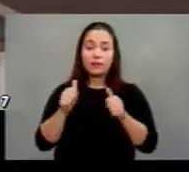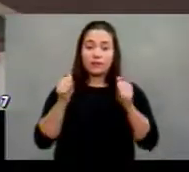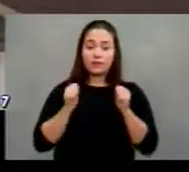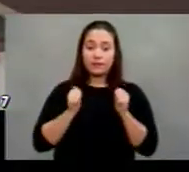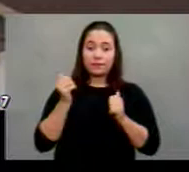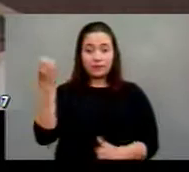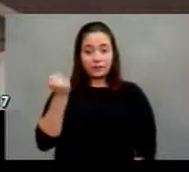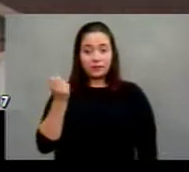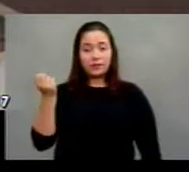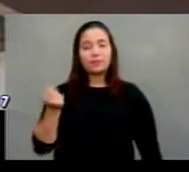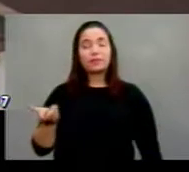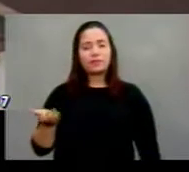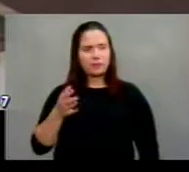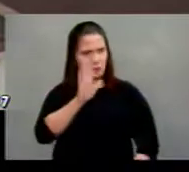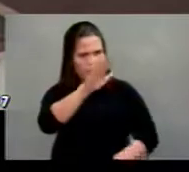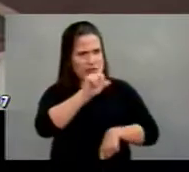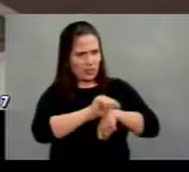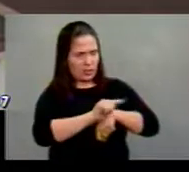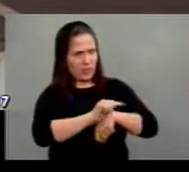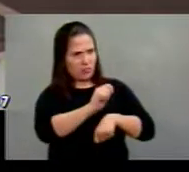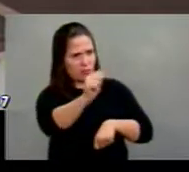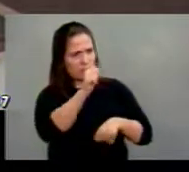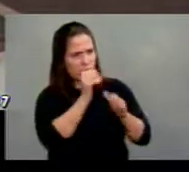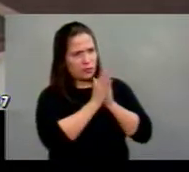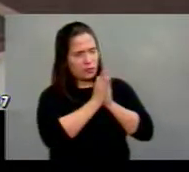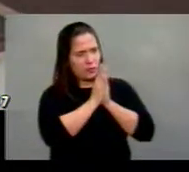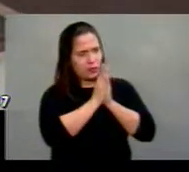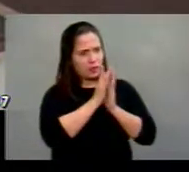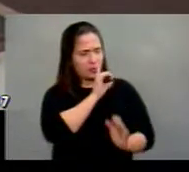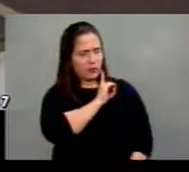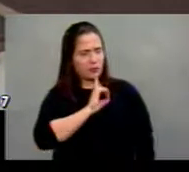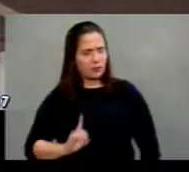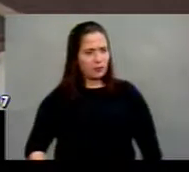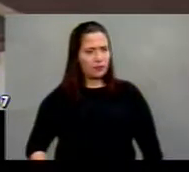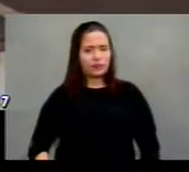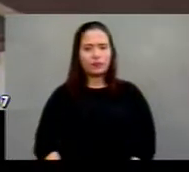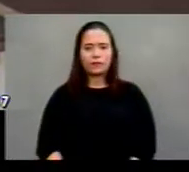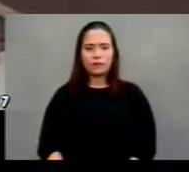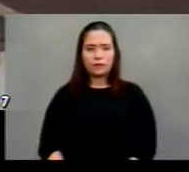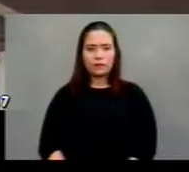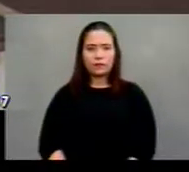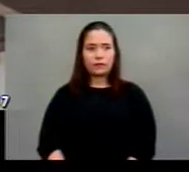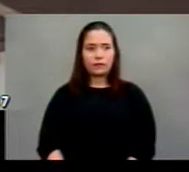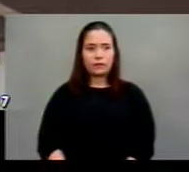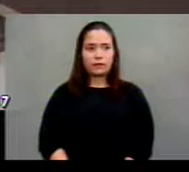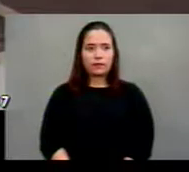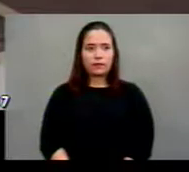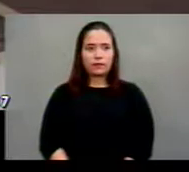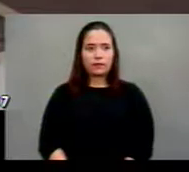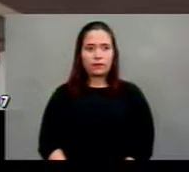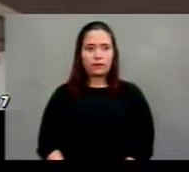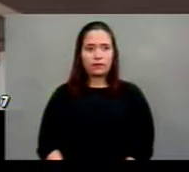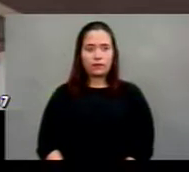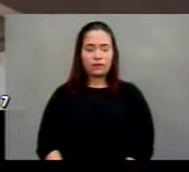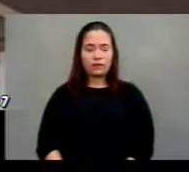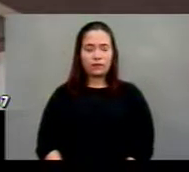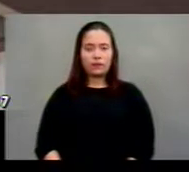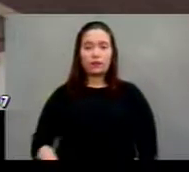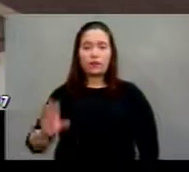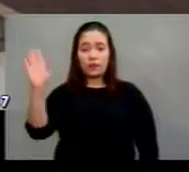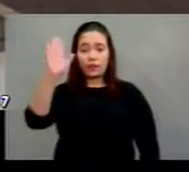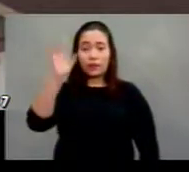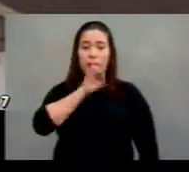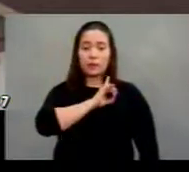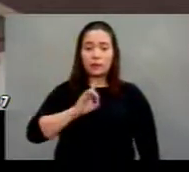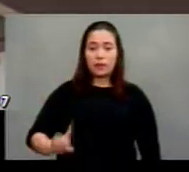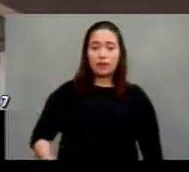Previdência. Deputada, me dê só mais um pouquinho de... deputado Julinho, por gentileza, eu vou ouvir a deputada Silvana. Deputado Renato